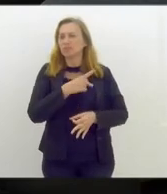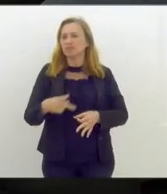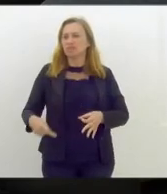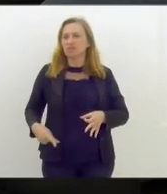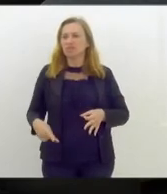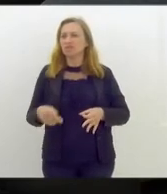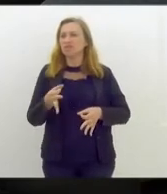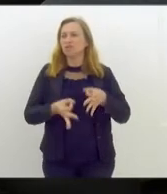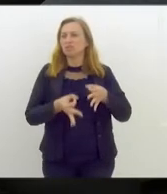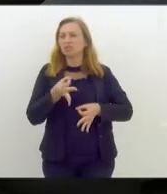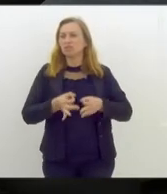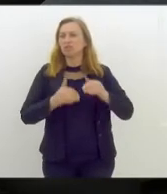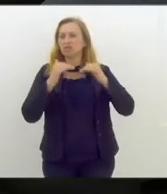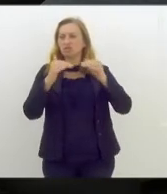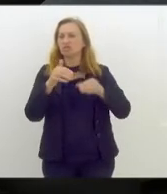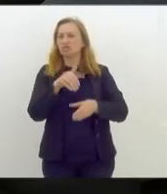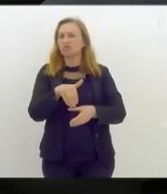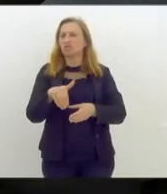Eleitoral.